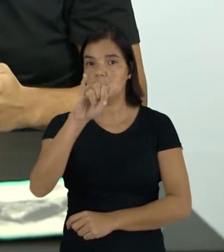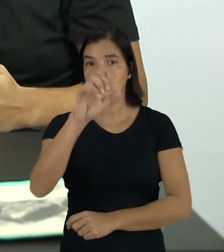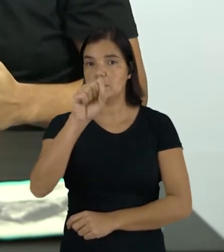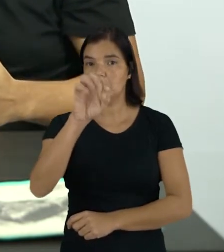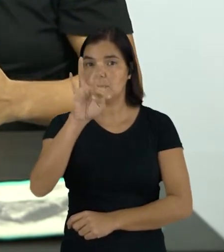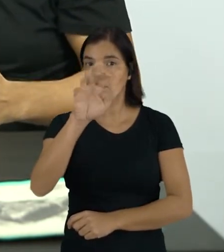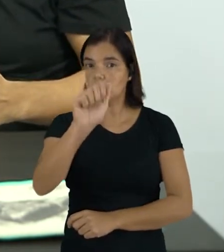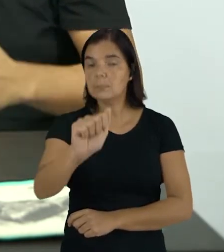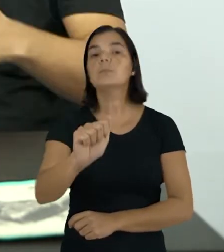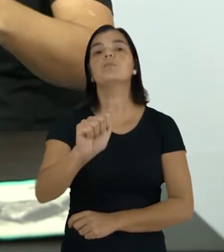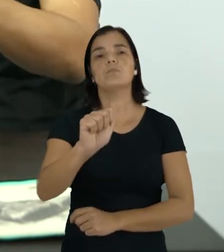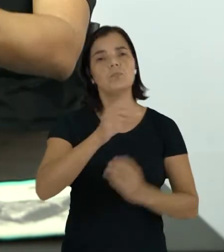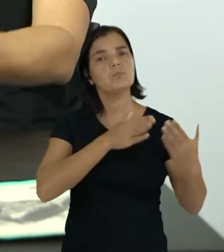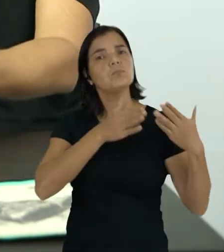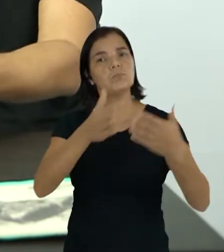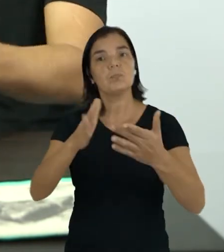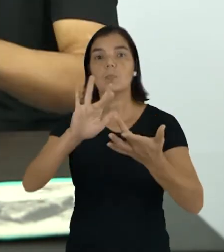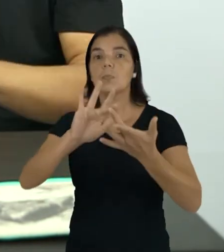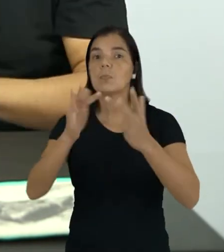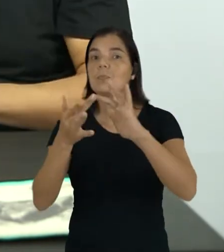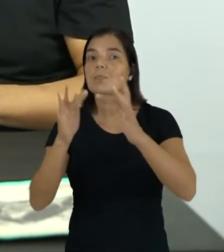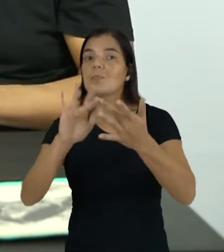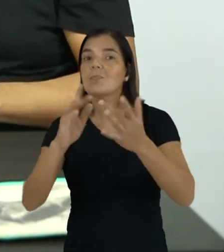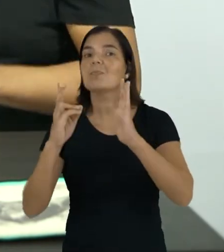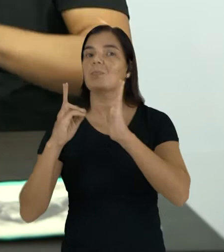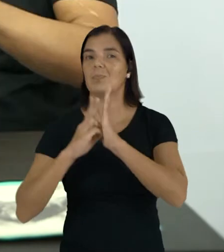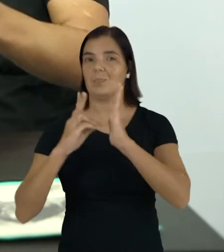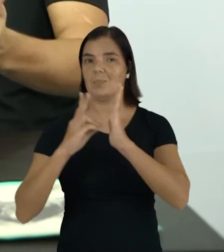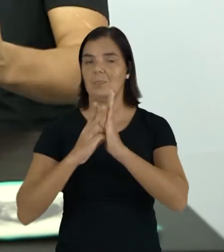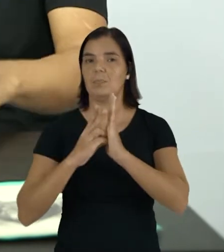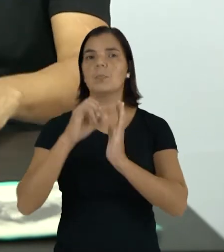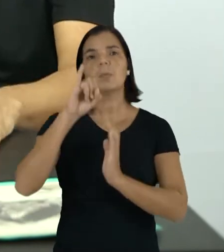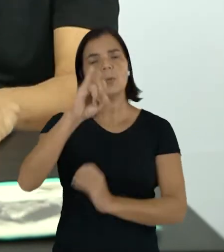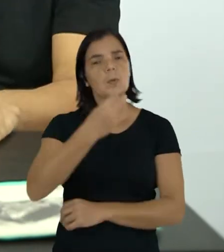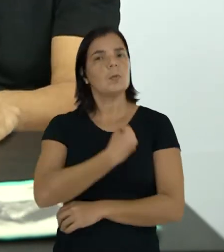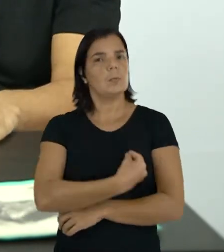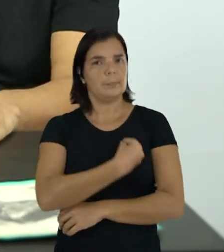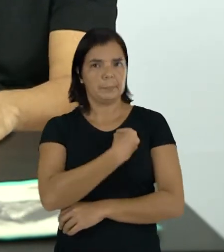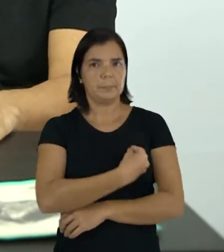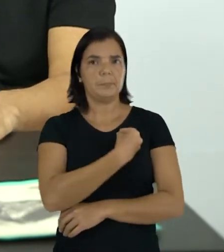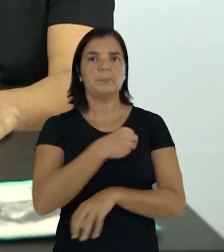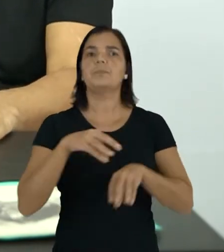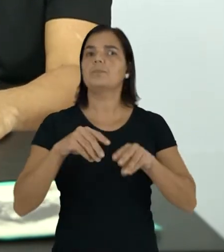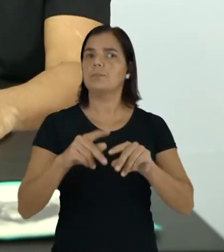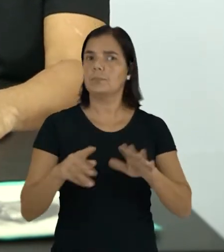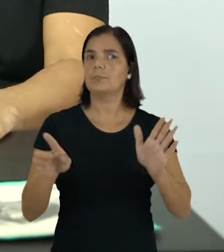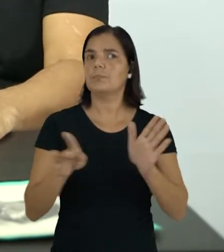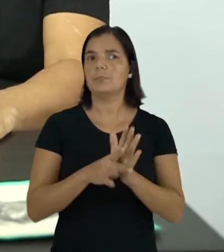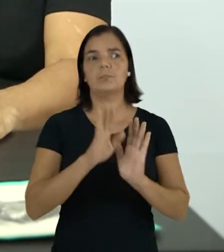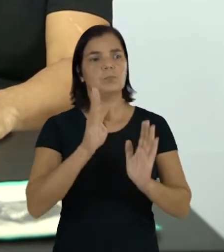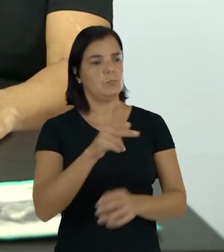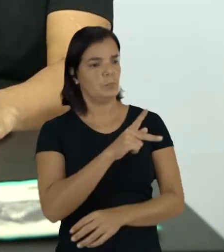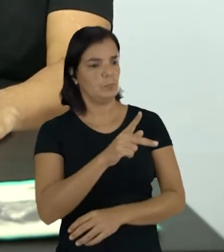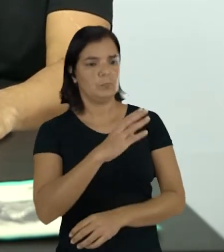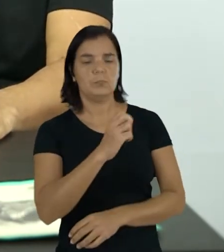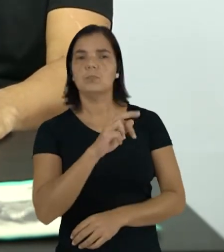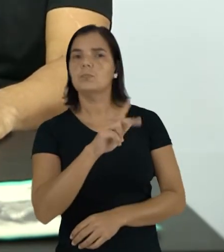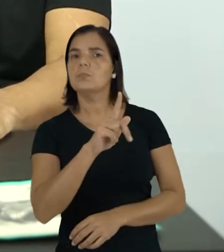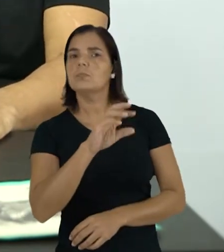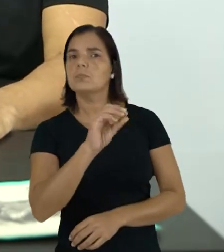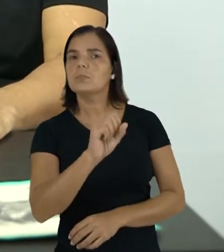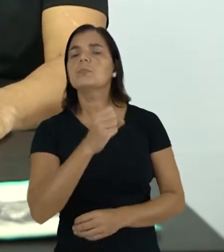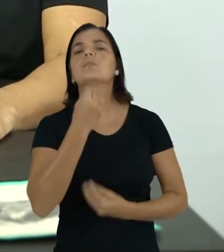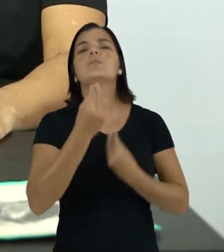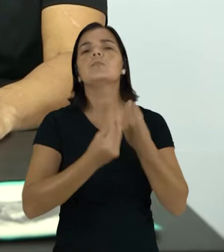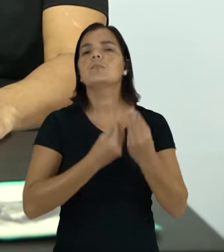chegada dos seringalistas e o contato com os indígenas. Se eles viviam aqui nesse território, professor Carlos, como passou